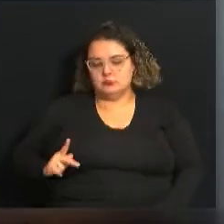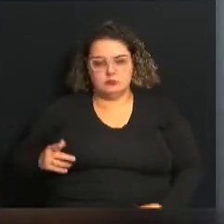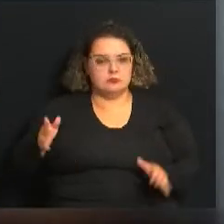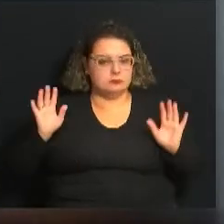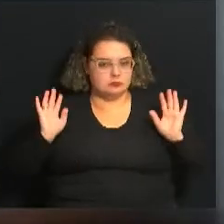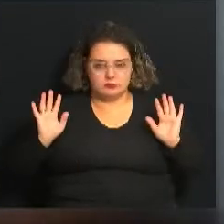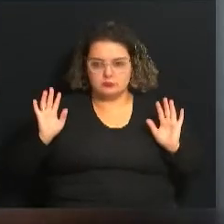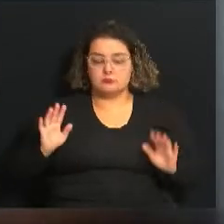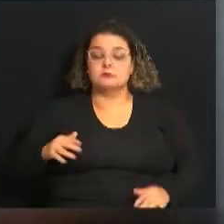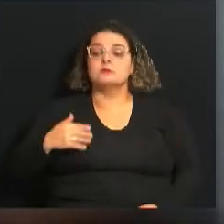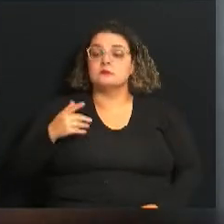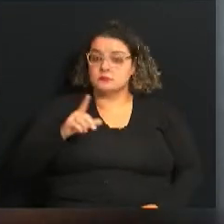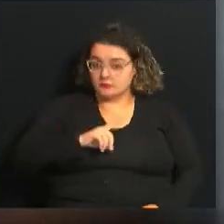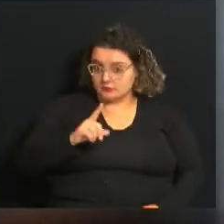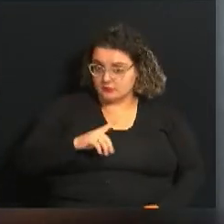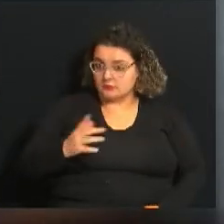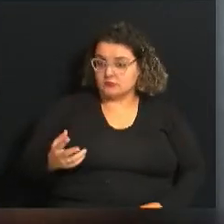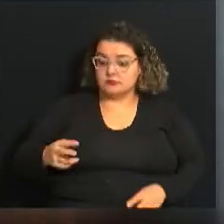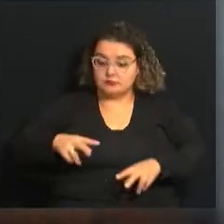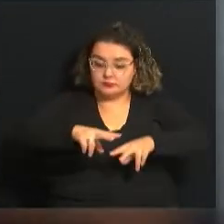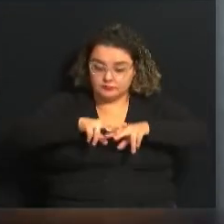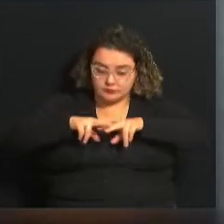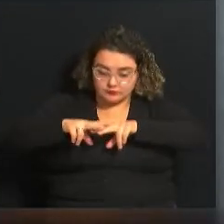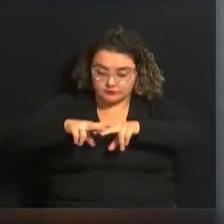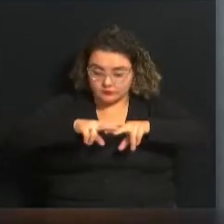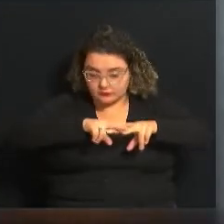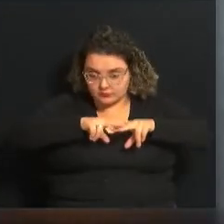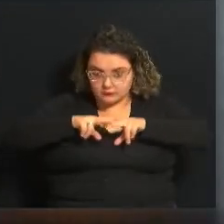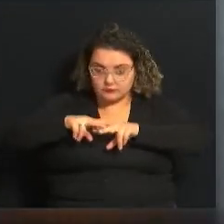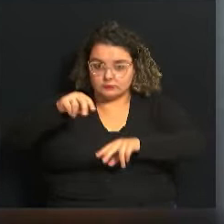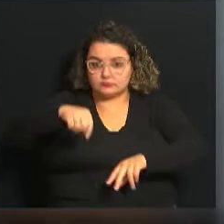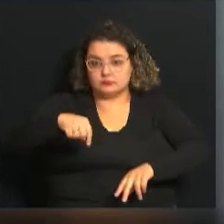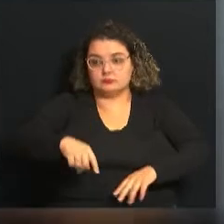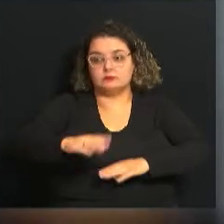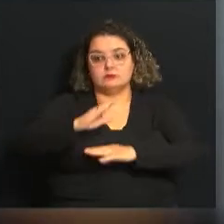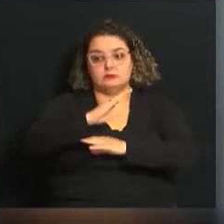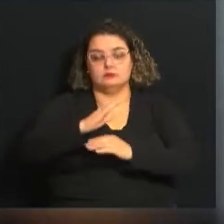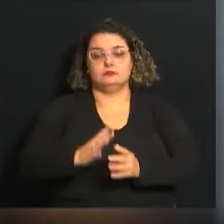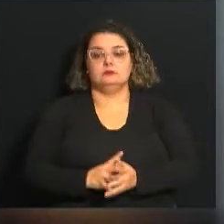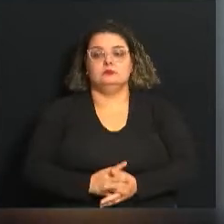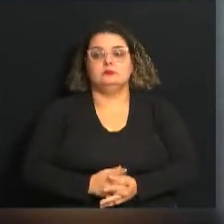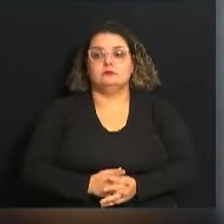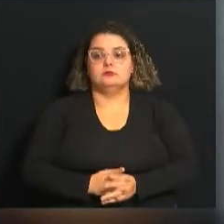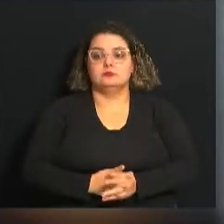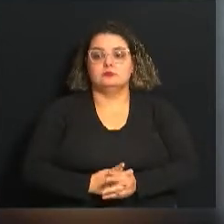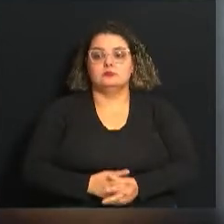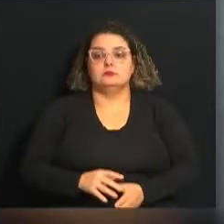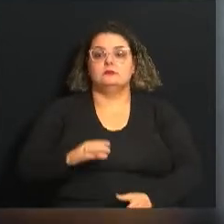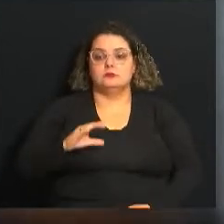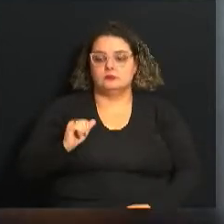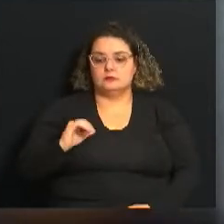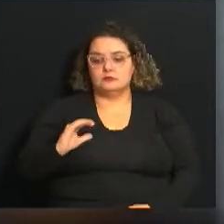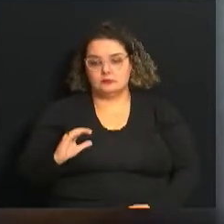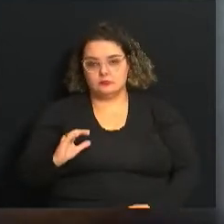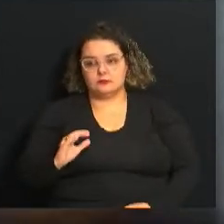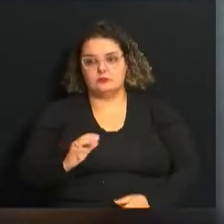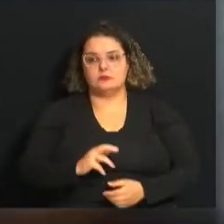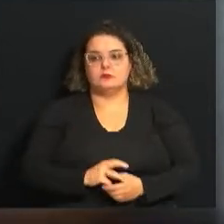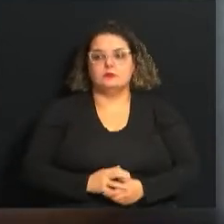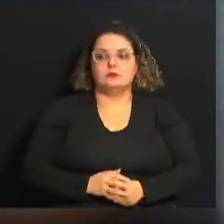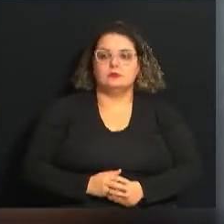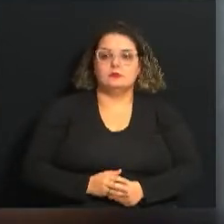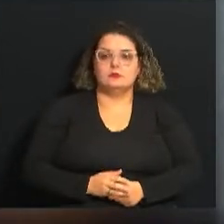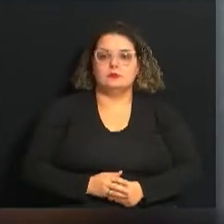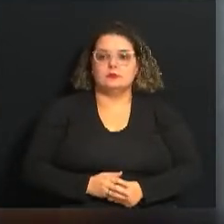ele passa por revisão aqui na Casa, passa pelo CAC, para